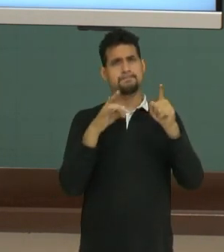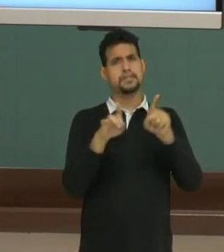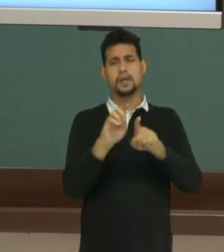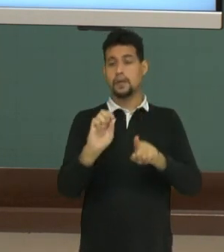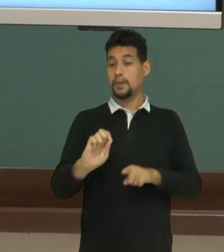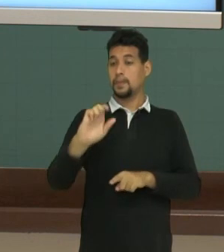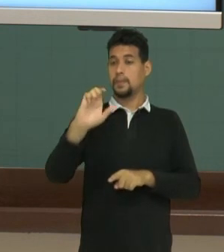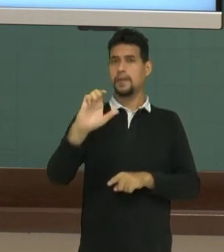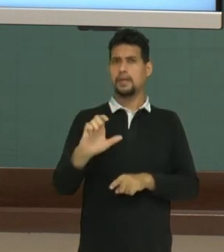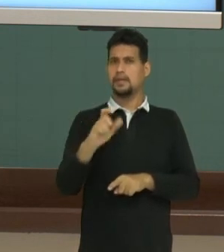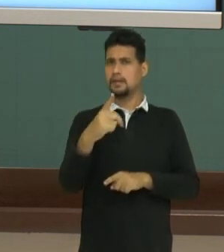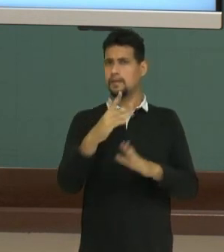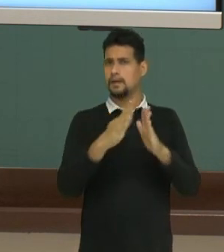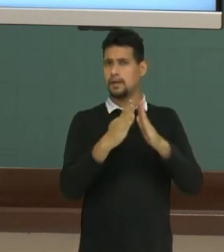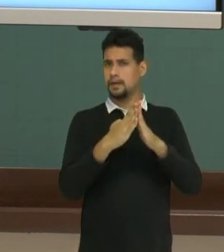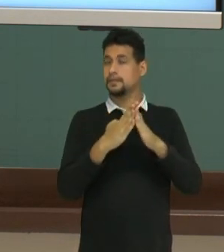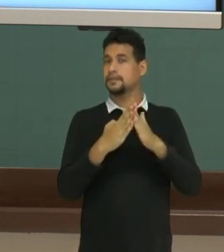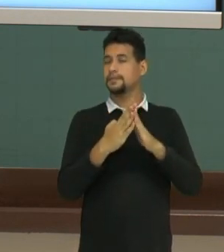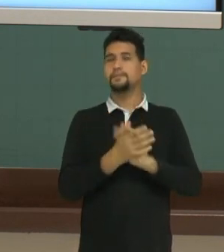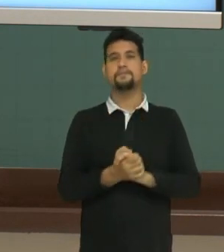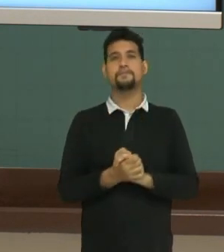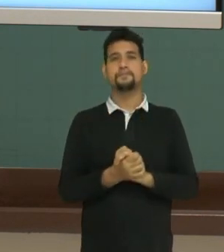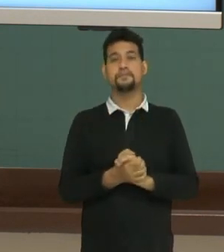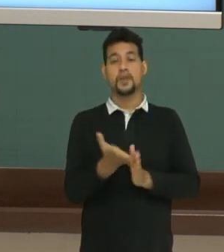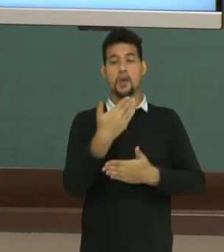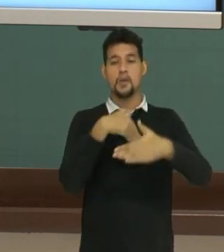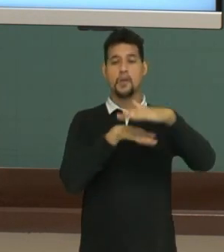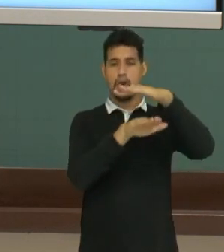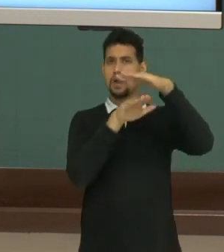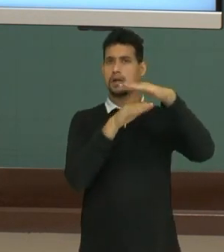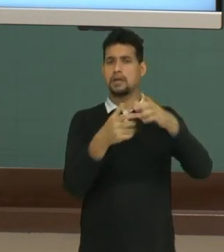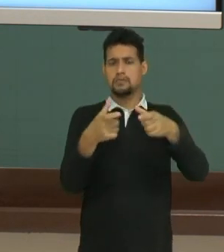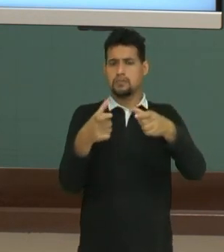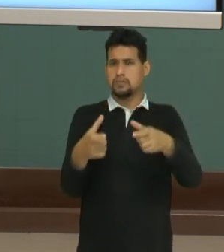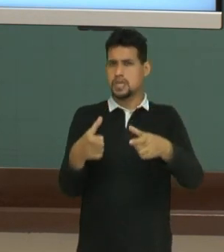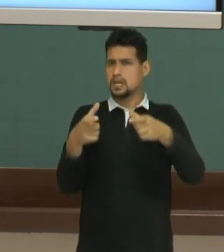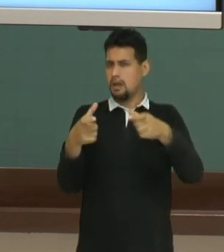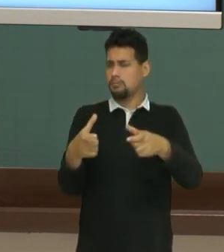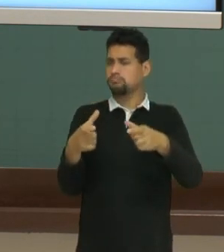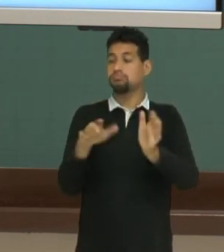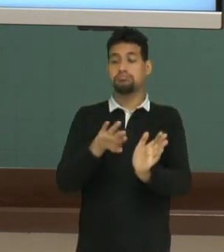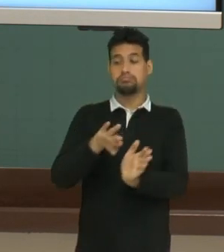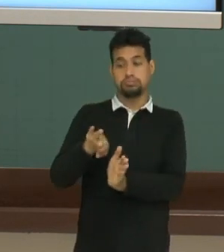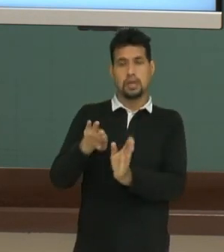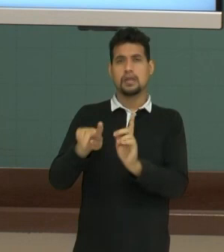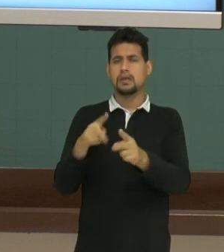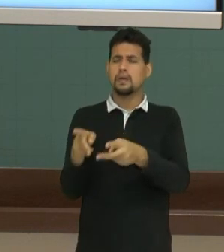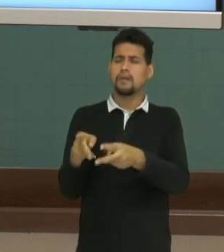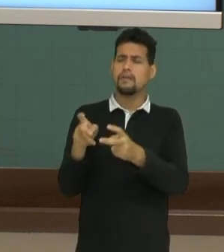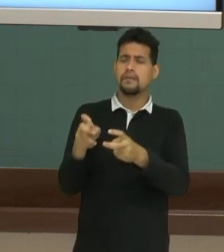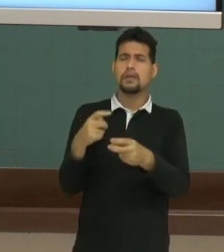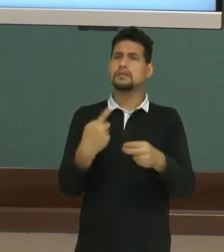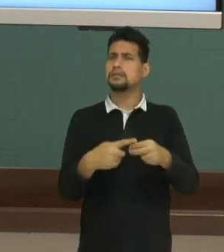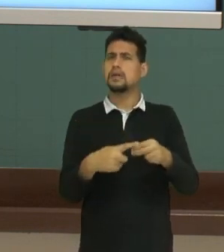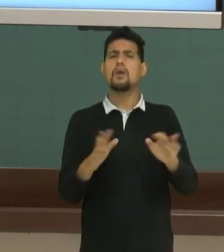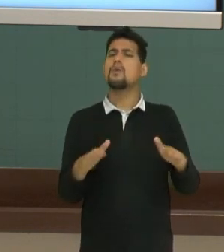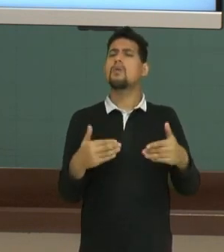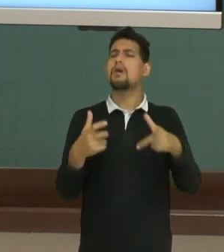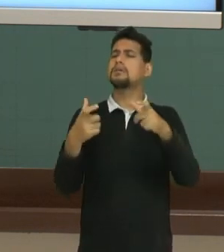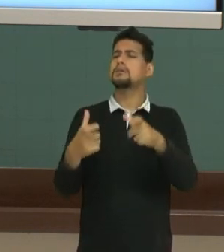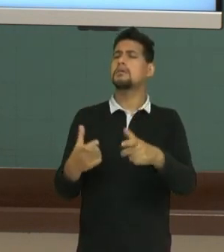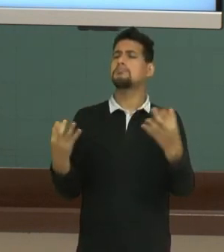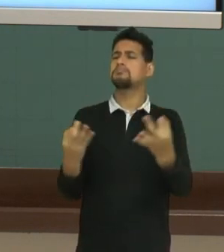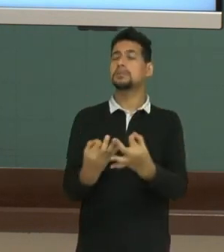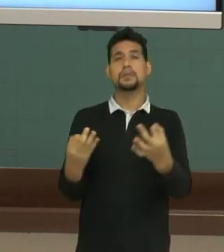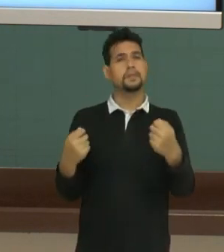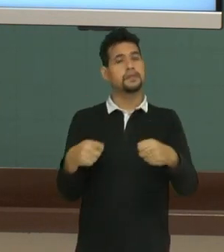pilhas e baterias aí na sua casa, armazene elas numa caixinha separada e observe na sua cidade qual é o local que